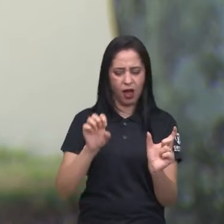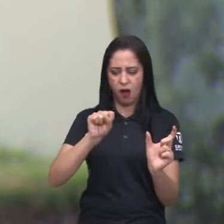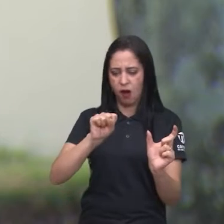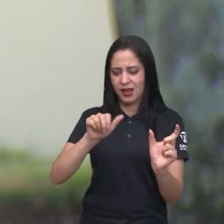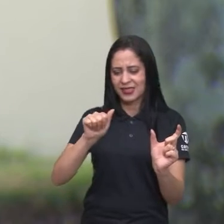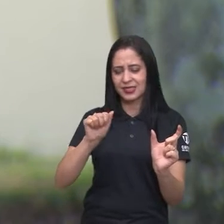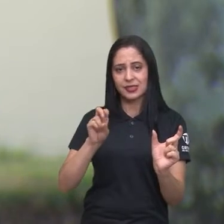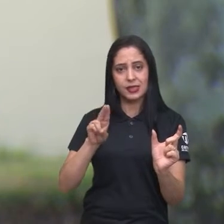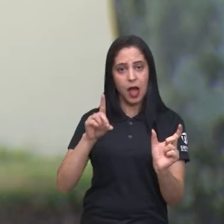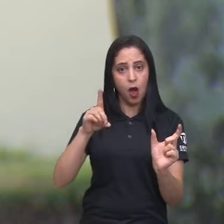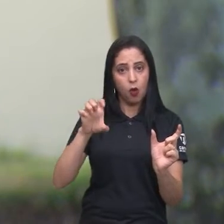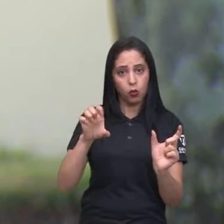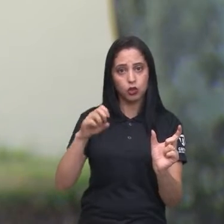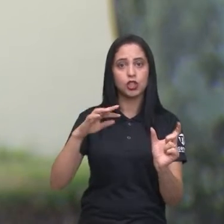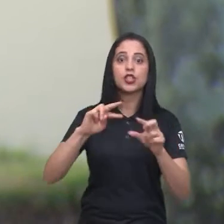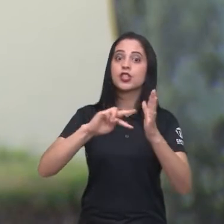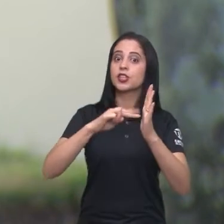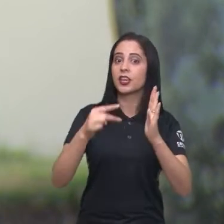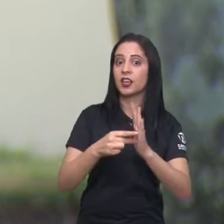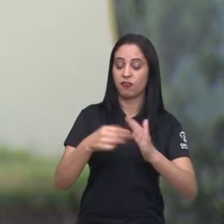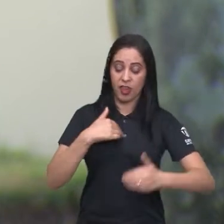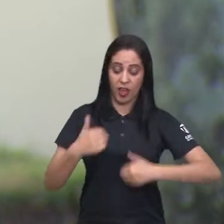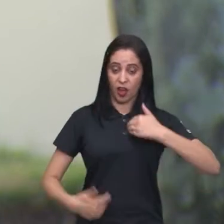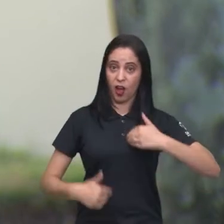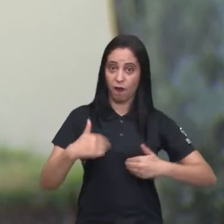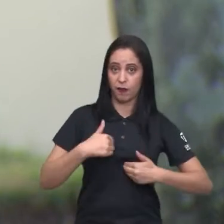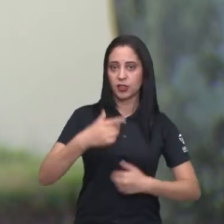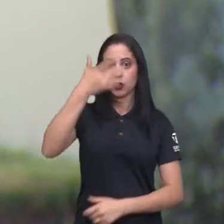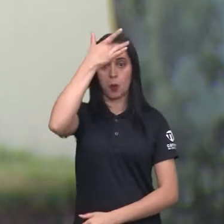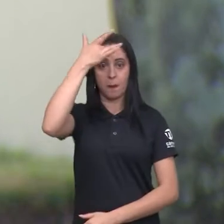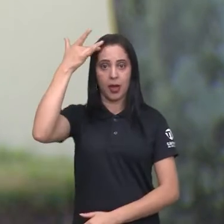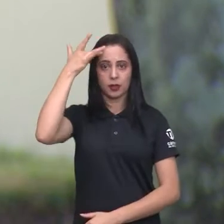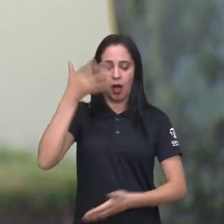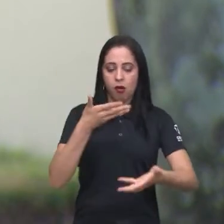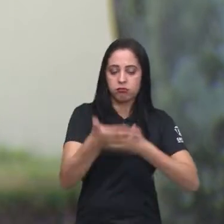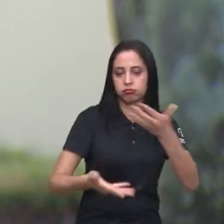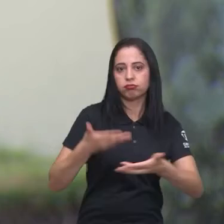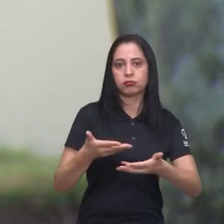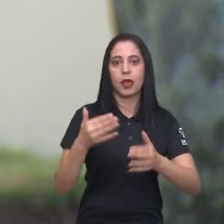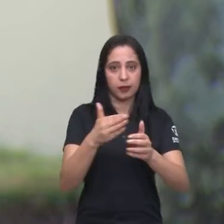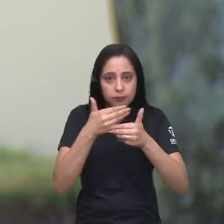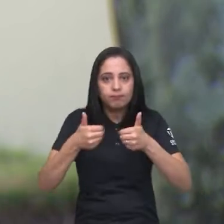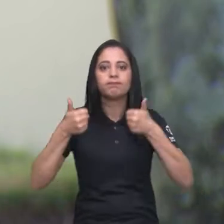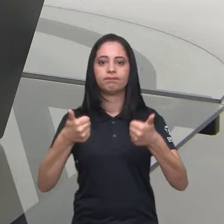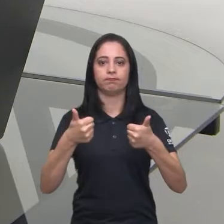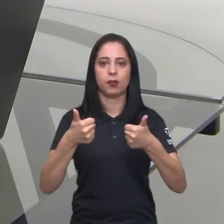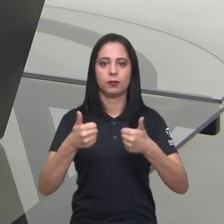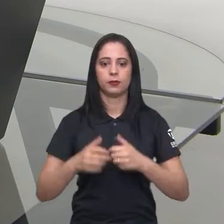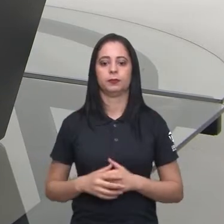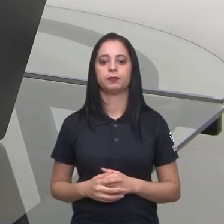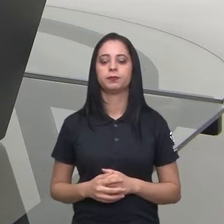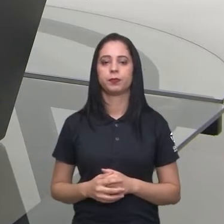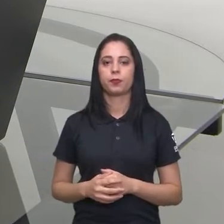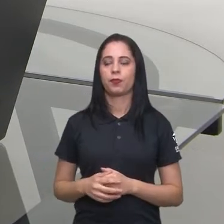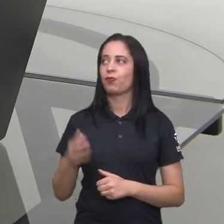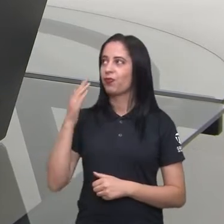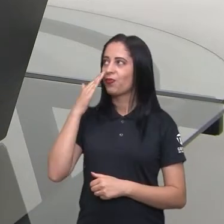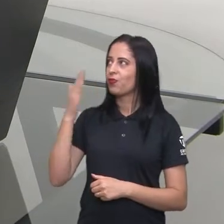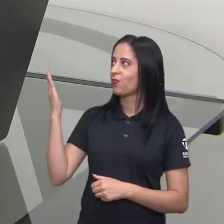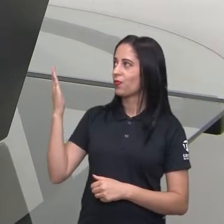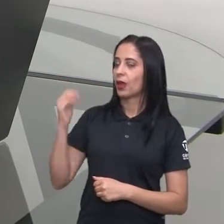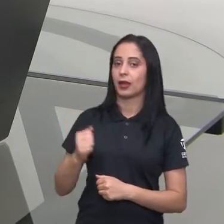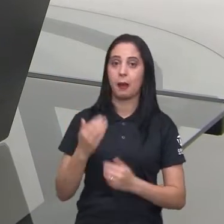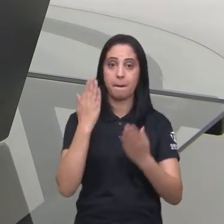define o termo saúde como um completo bem-estar físico, mental e social. O Fábio é